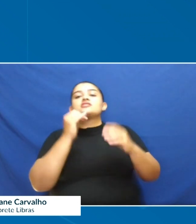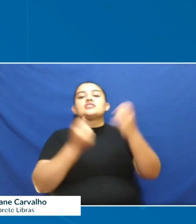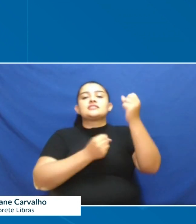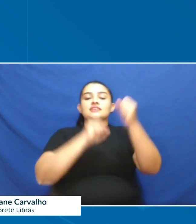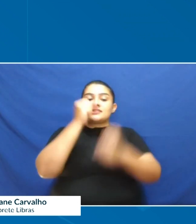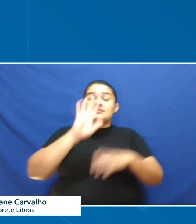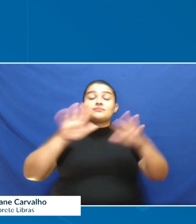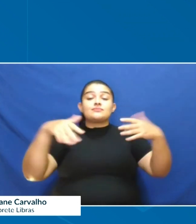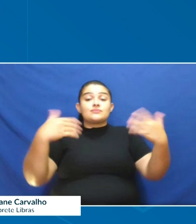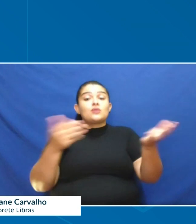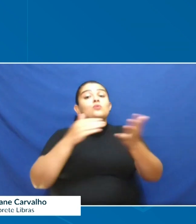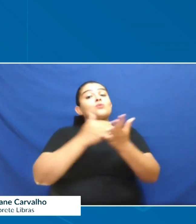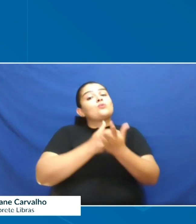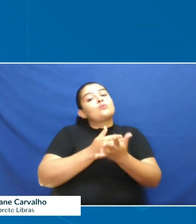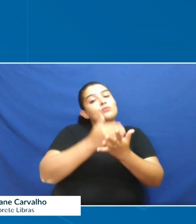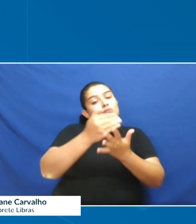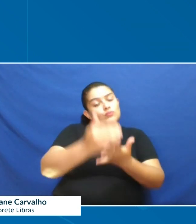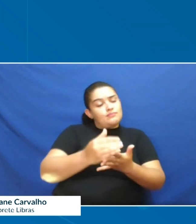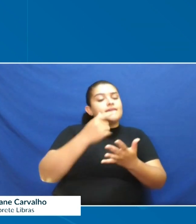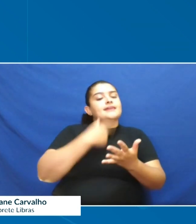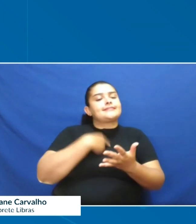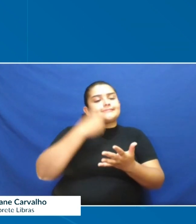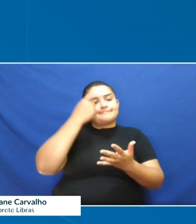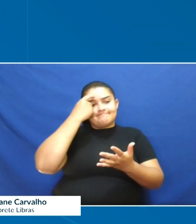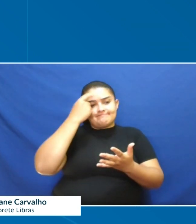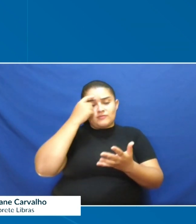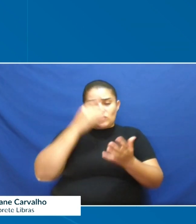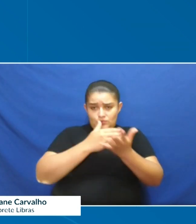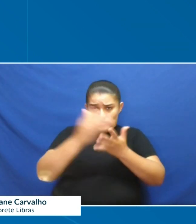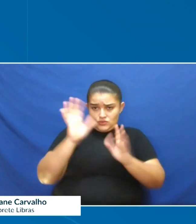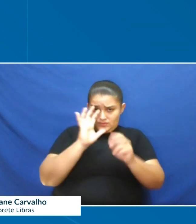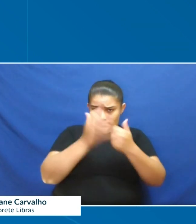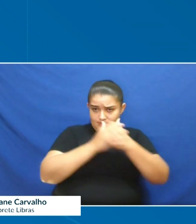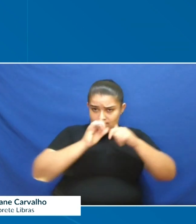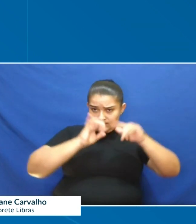quando ele entrou a pandemia, o que ele fez?